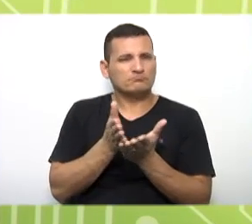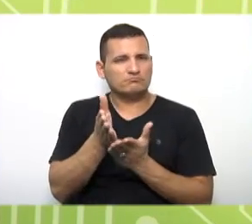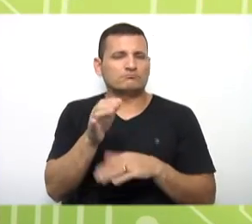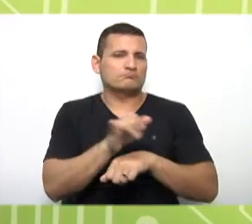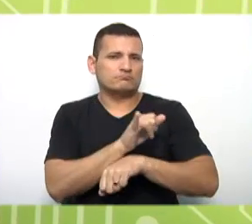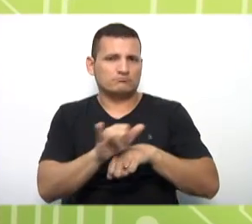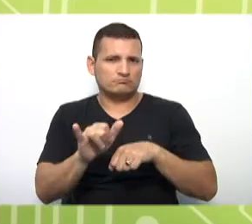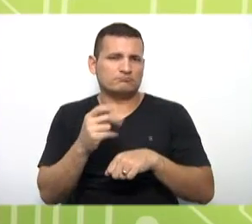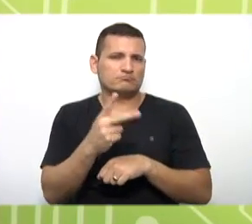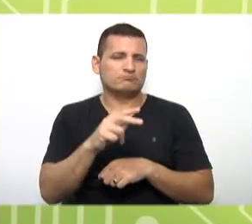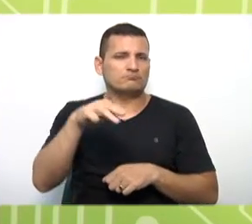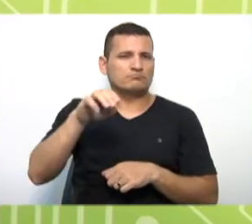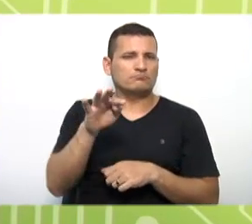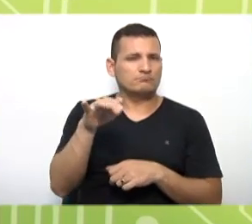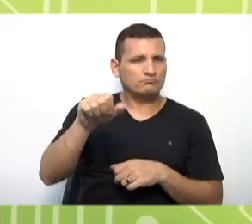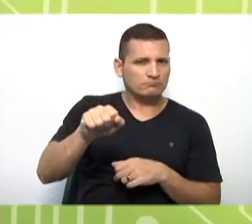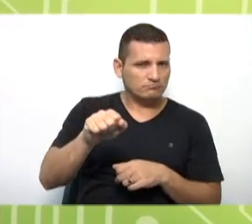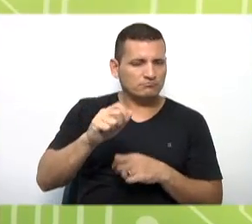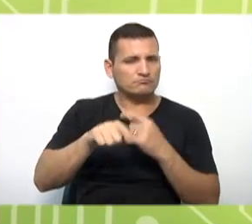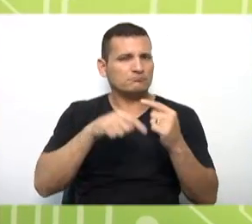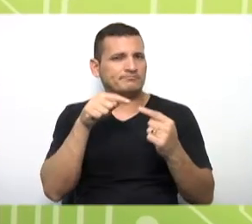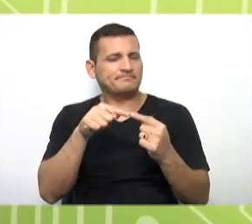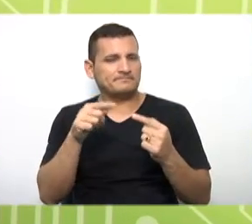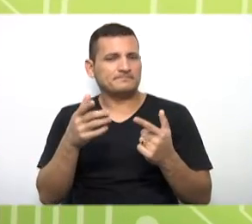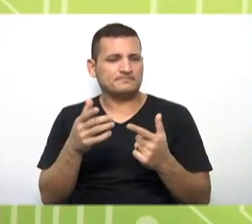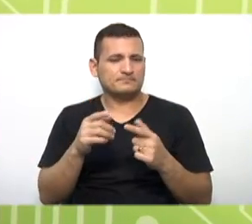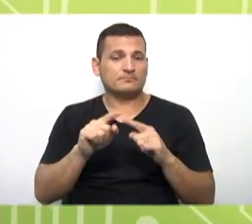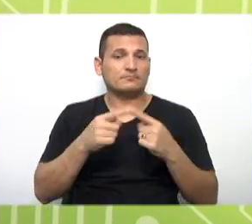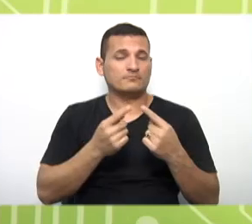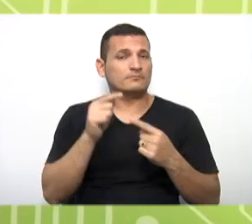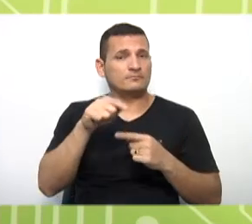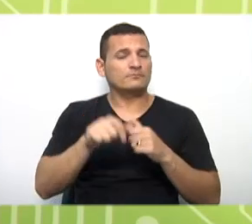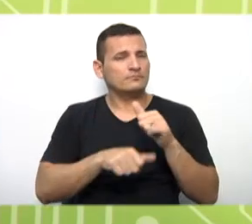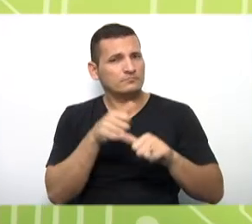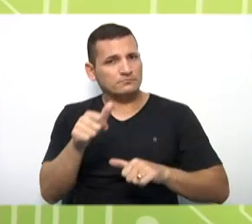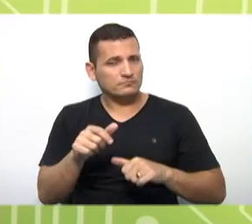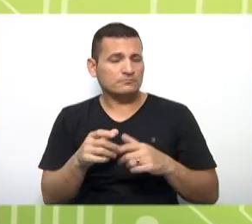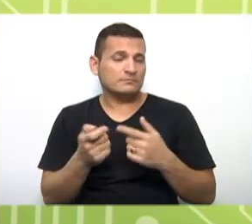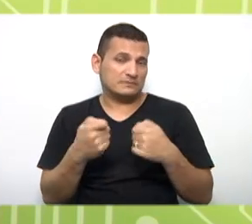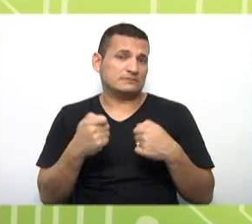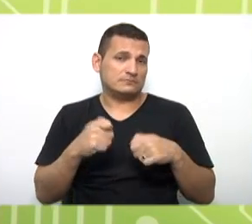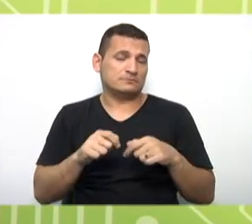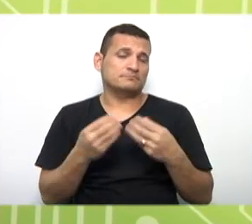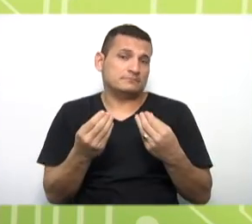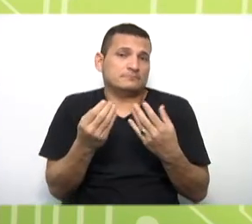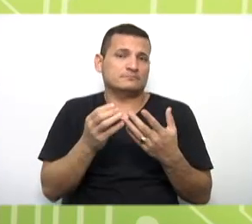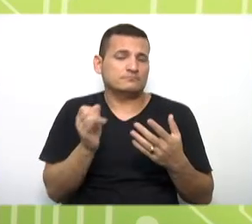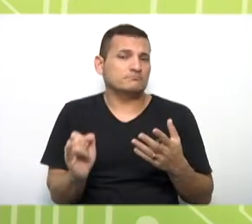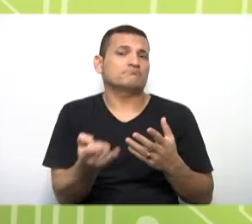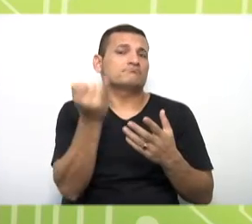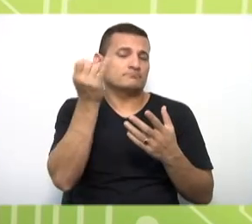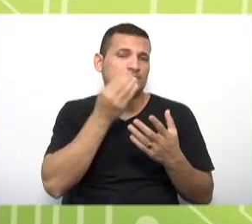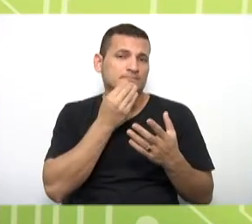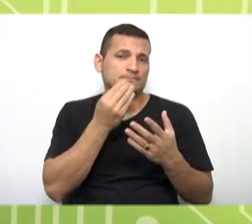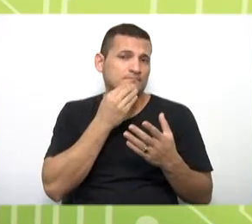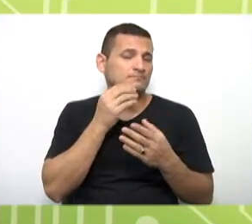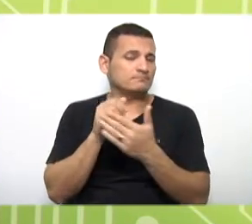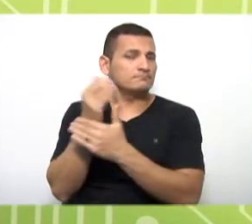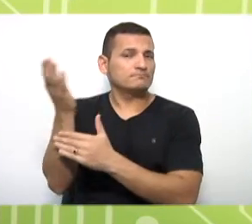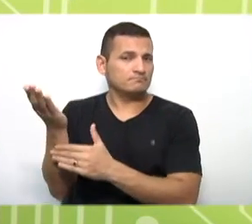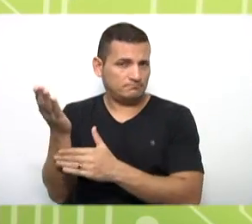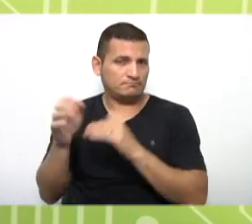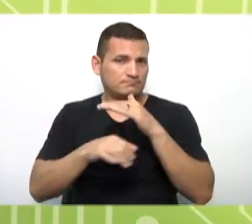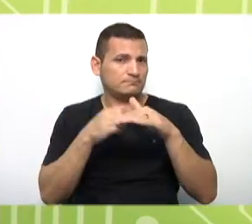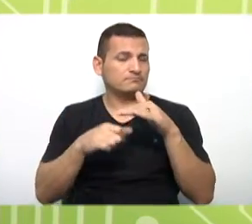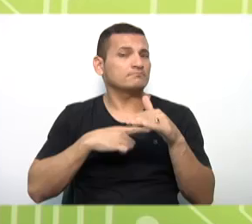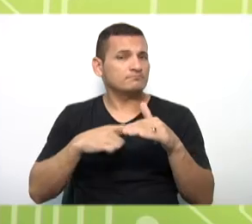estratégico, nas metas, nos objetivos, mas talvez essa mudança seja necessária para aproveitar uma oportunidade que o mercado traz e que